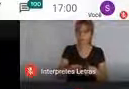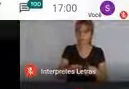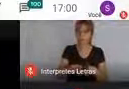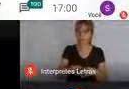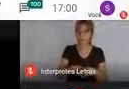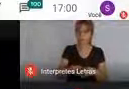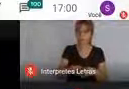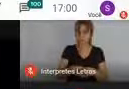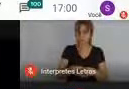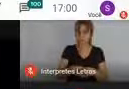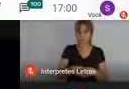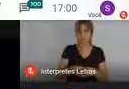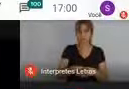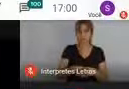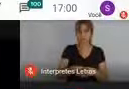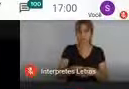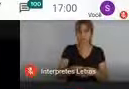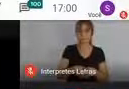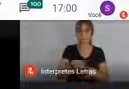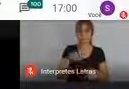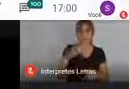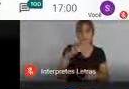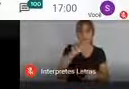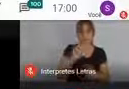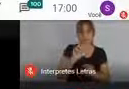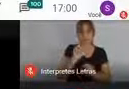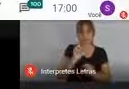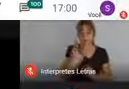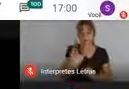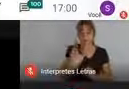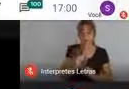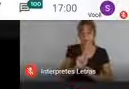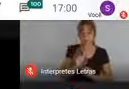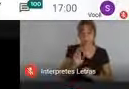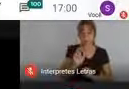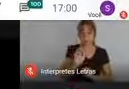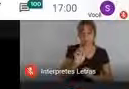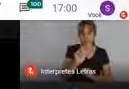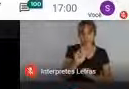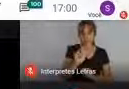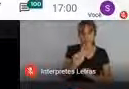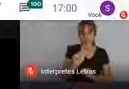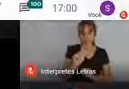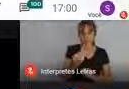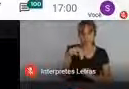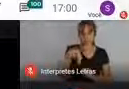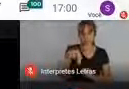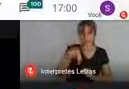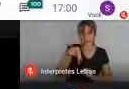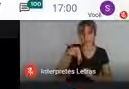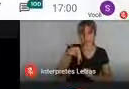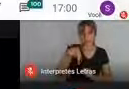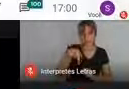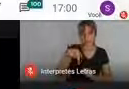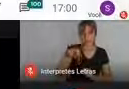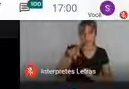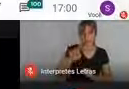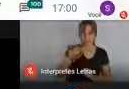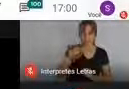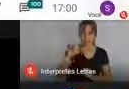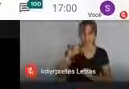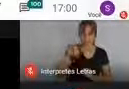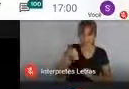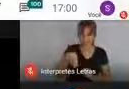AGUIQUIMPA é um atlas semântico lexical que descreve e mapeia a variedade linguística do português afro-brasileiro falado